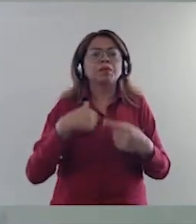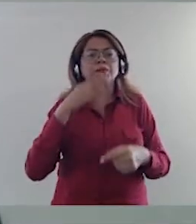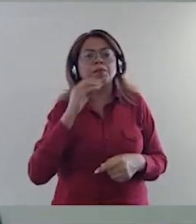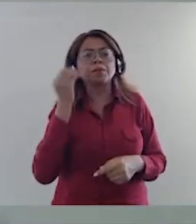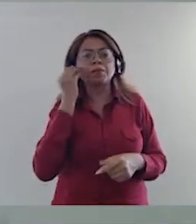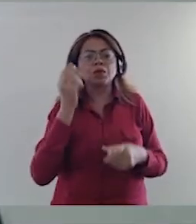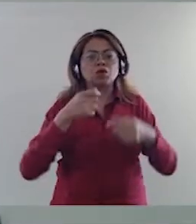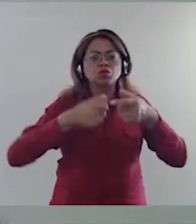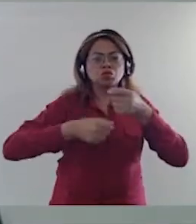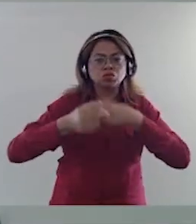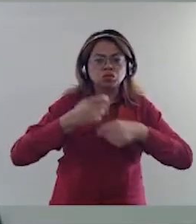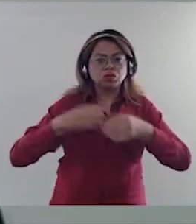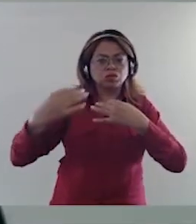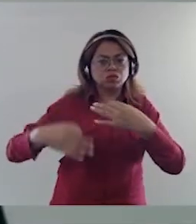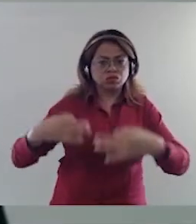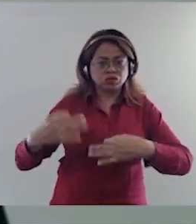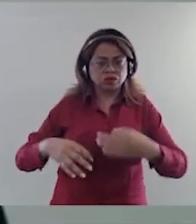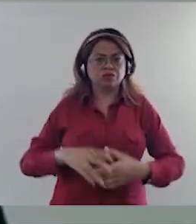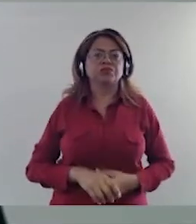negócios jurídicos.